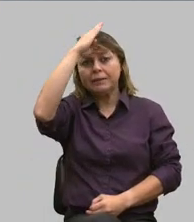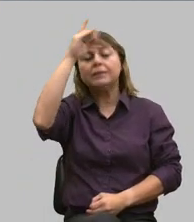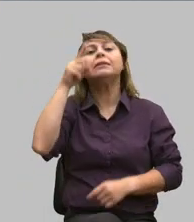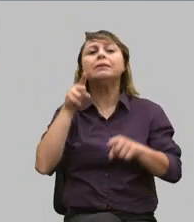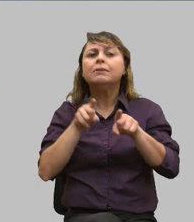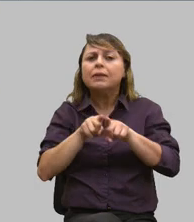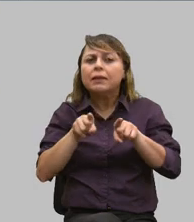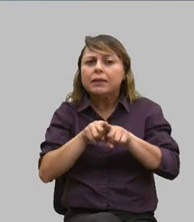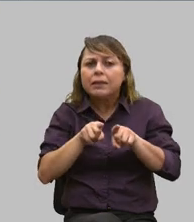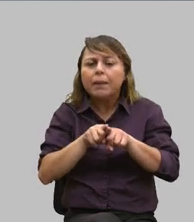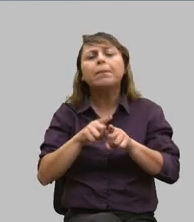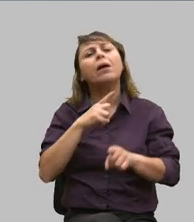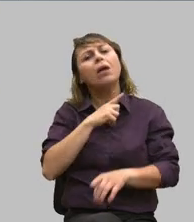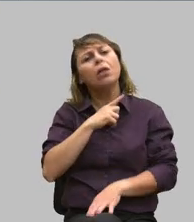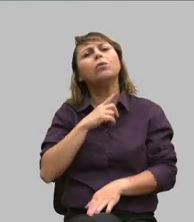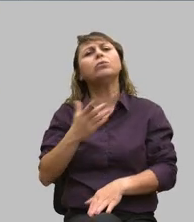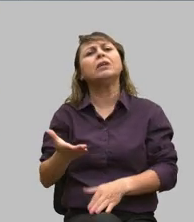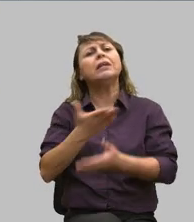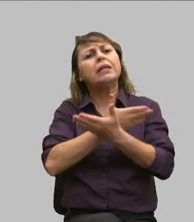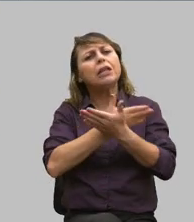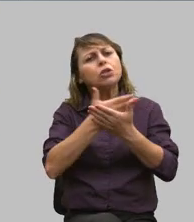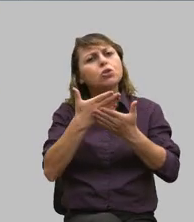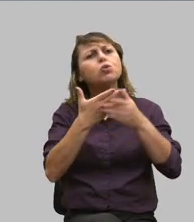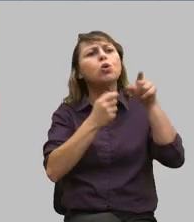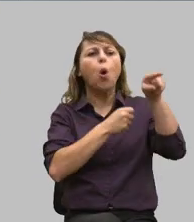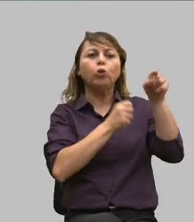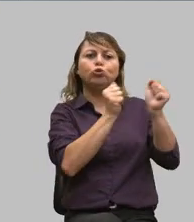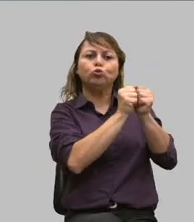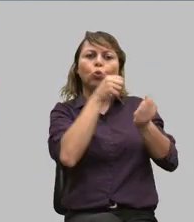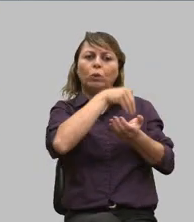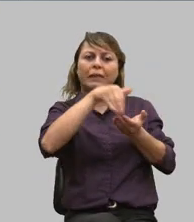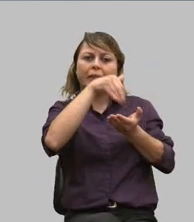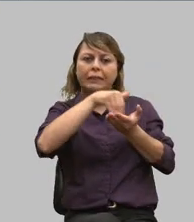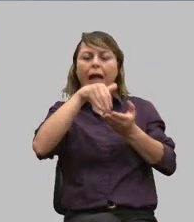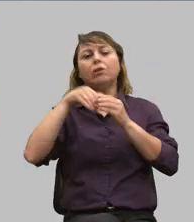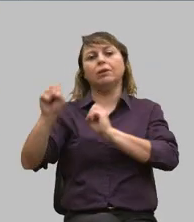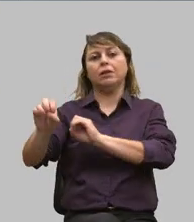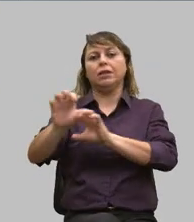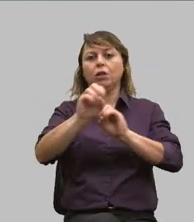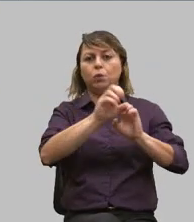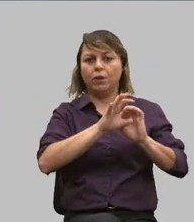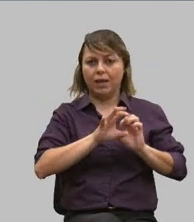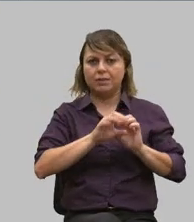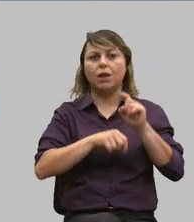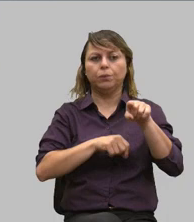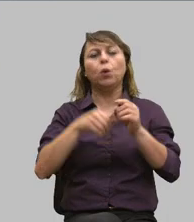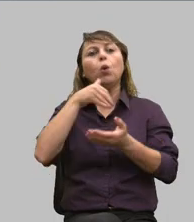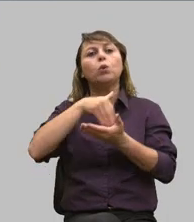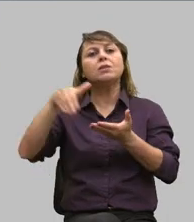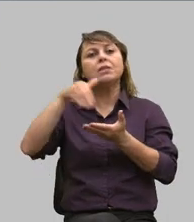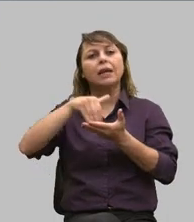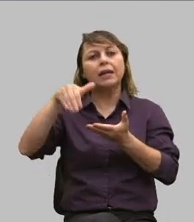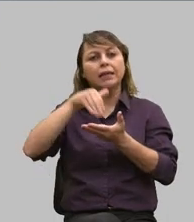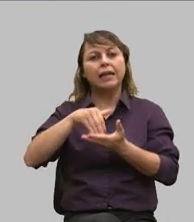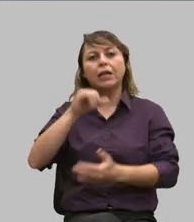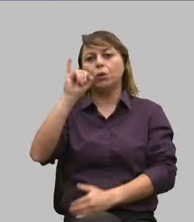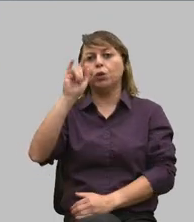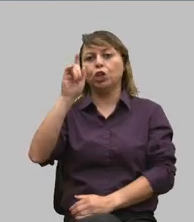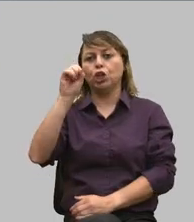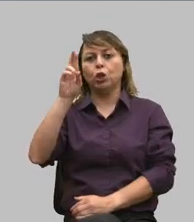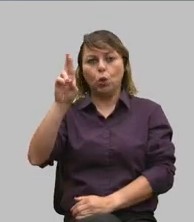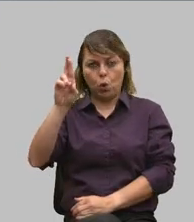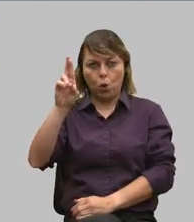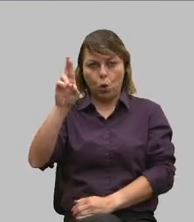acompanhando o secretário de educação o secretário Igor